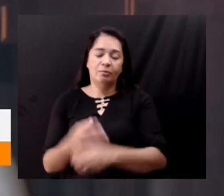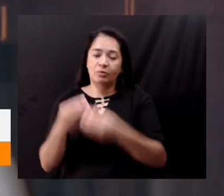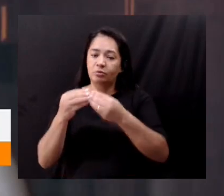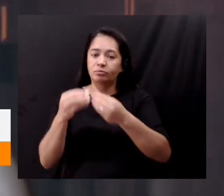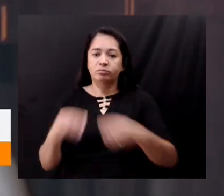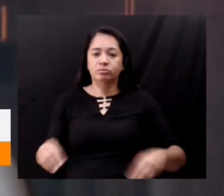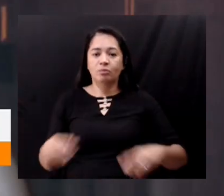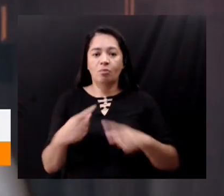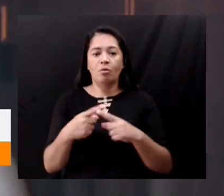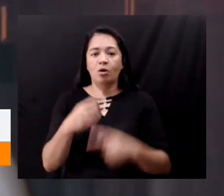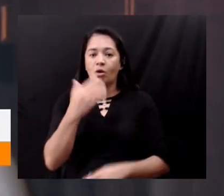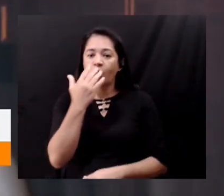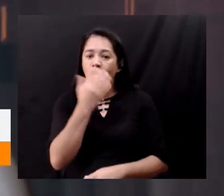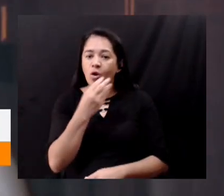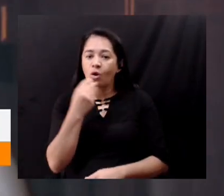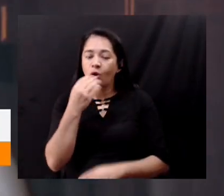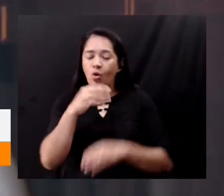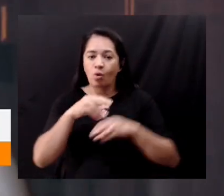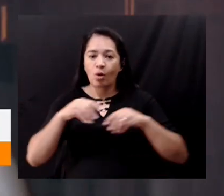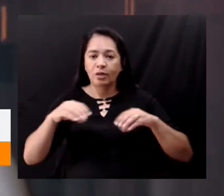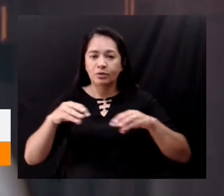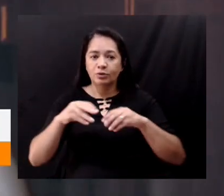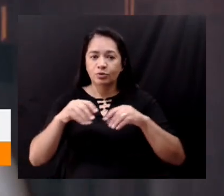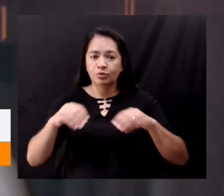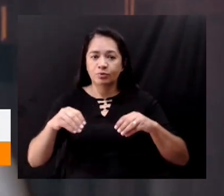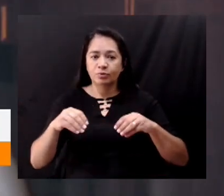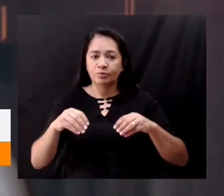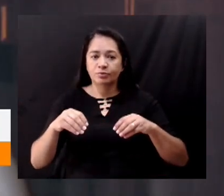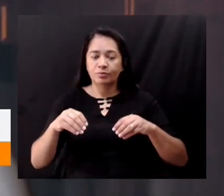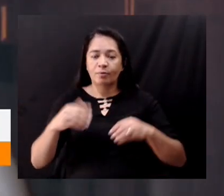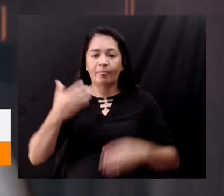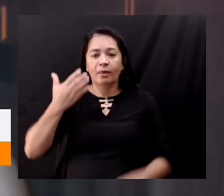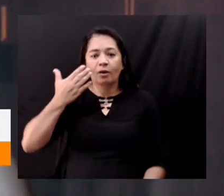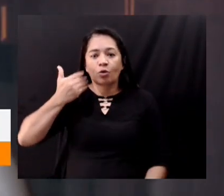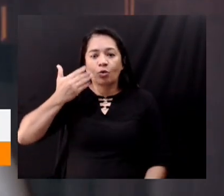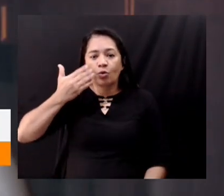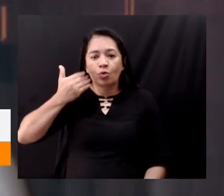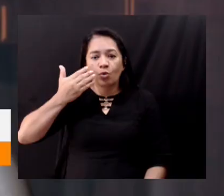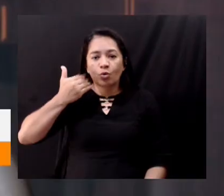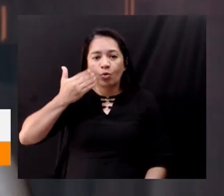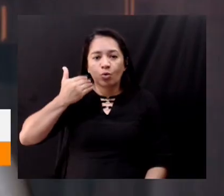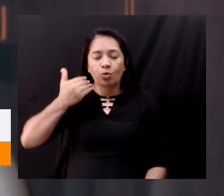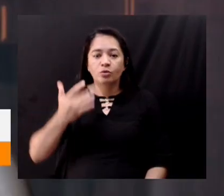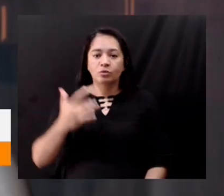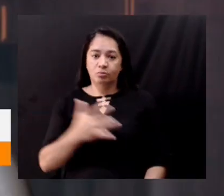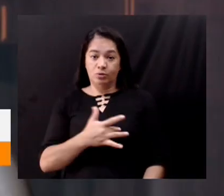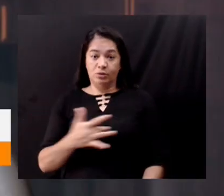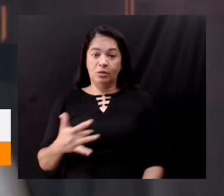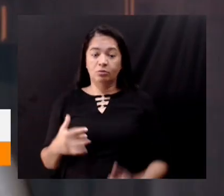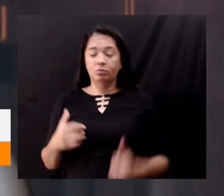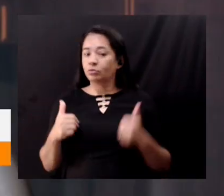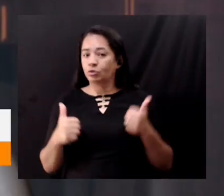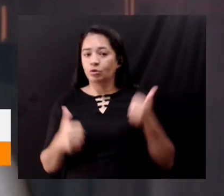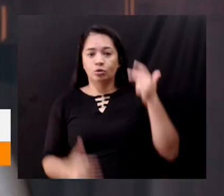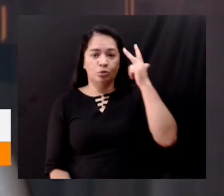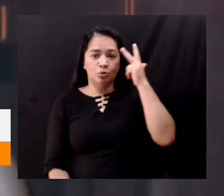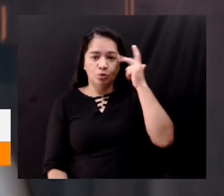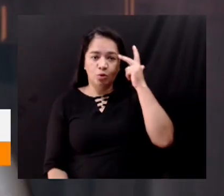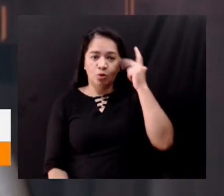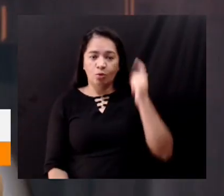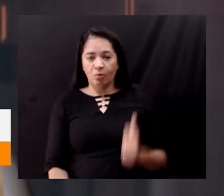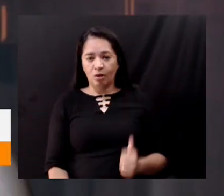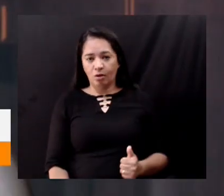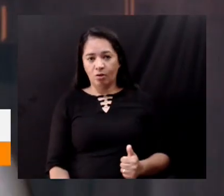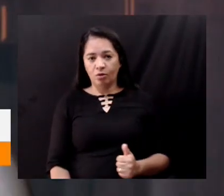linha tênue entre o consumo moderado, que é aquele consumo saudável que faz parte do nosso dia a dia. A gente não está falando aqui